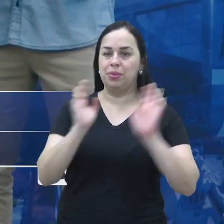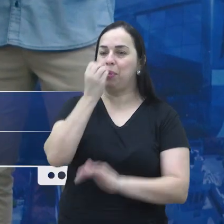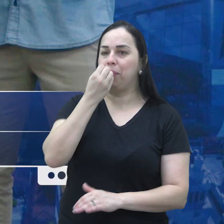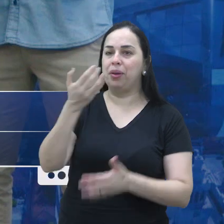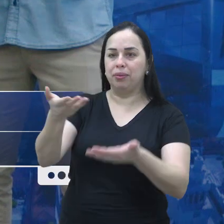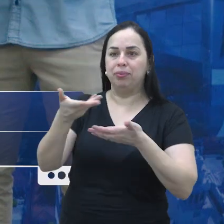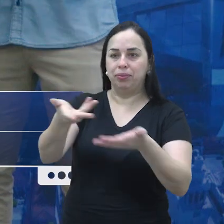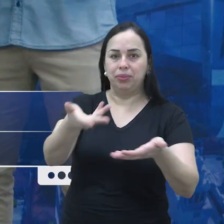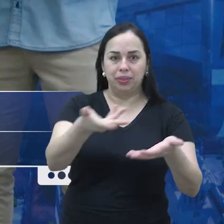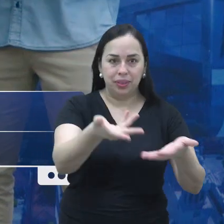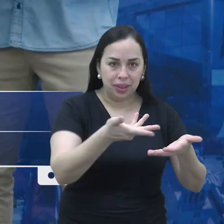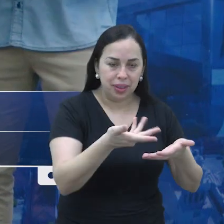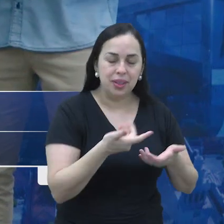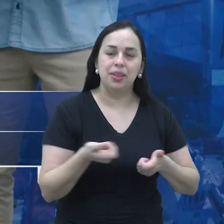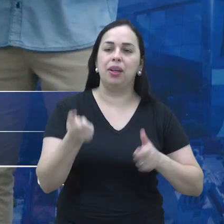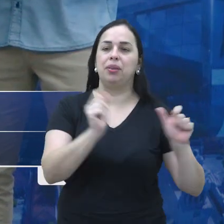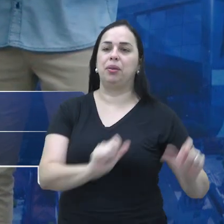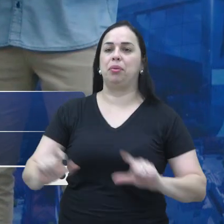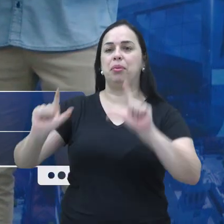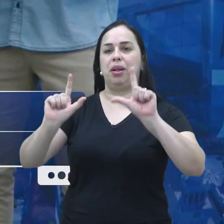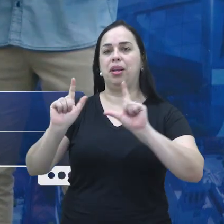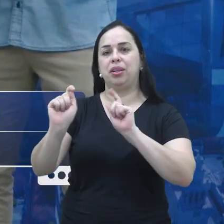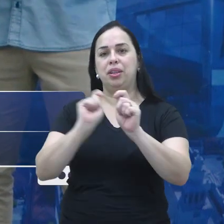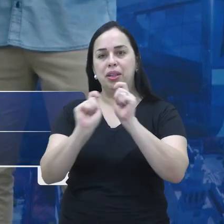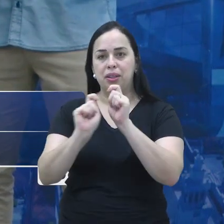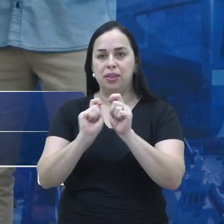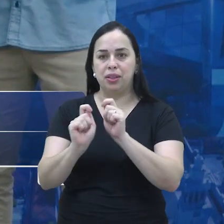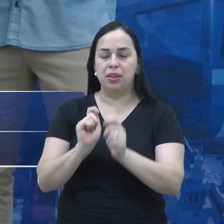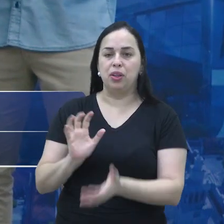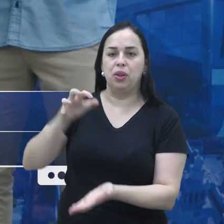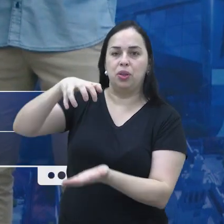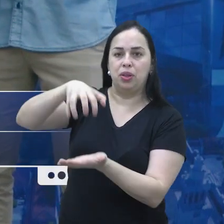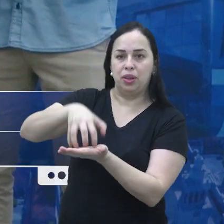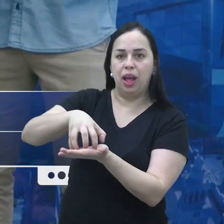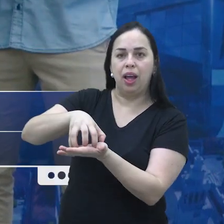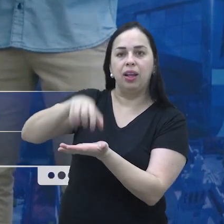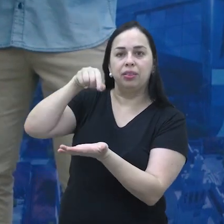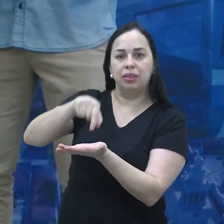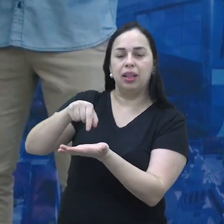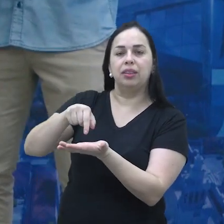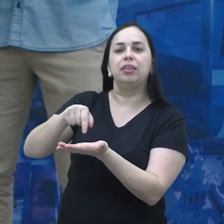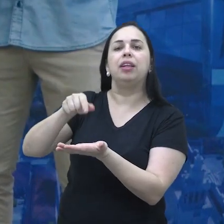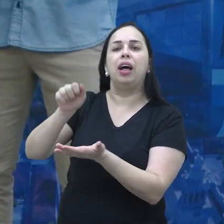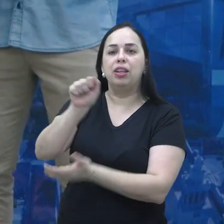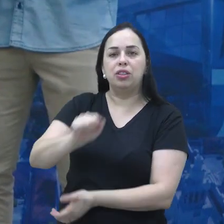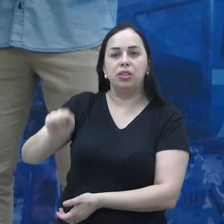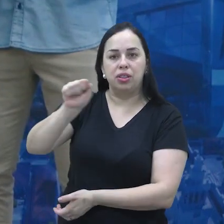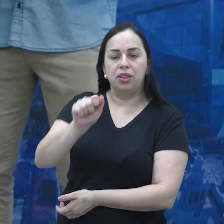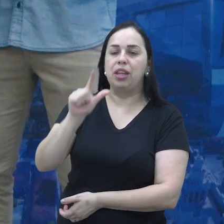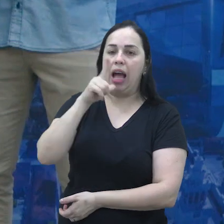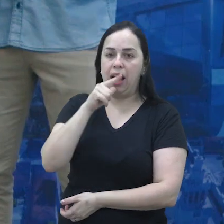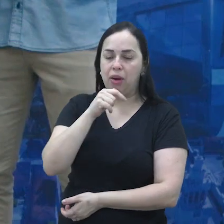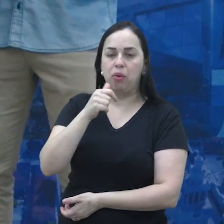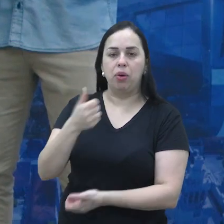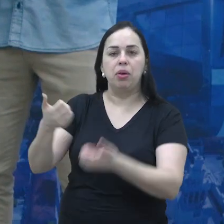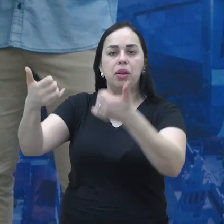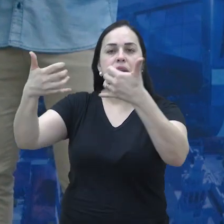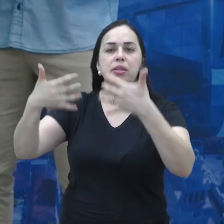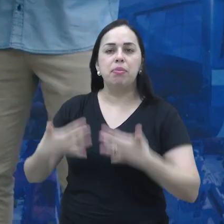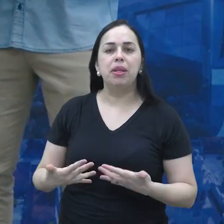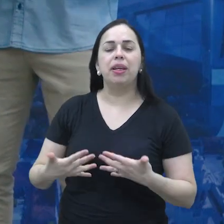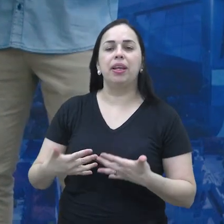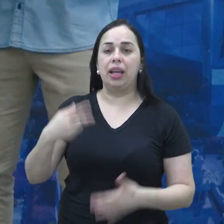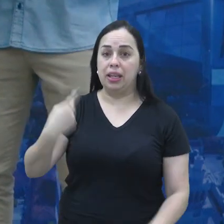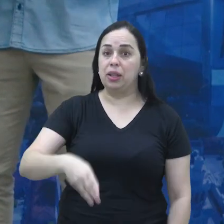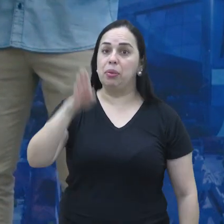Olá, sejam bem-vindos ao Boletim Entrevista. Dados da Agência Nacional das Águas mostram que a demanda pelo uso